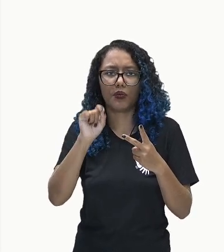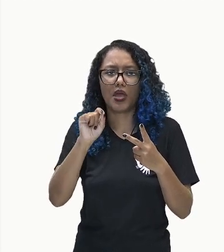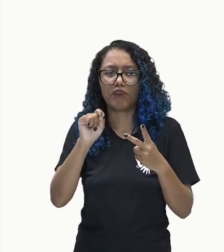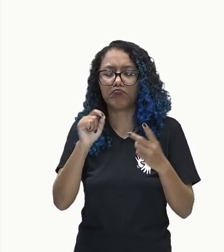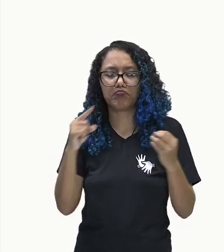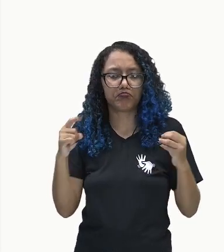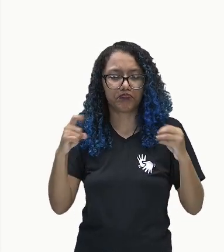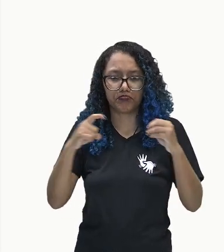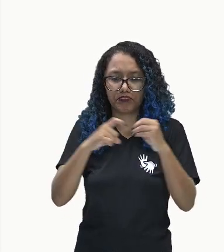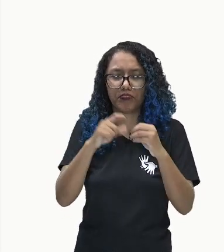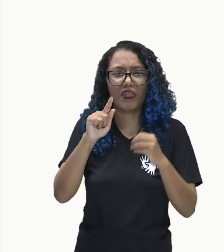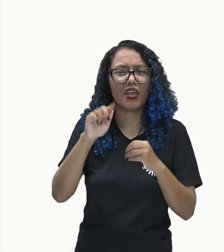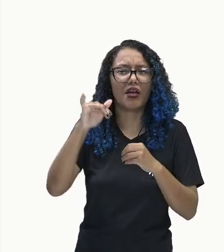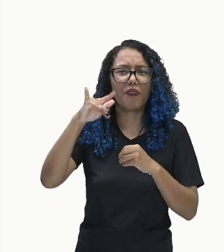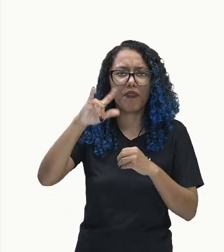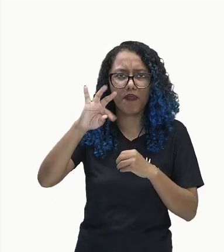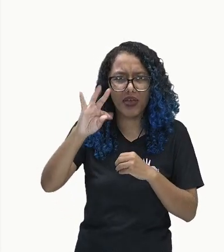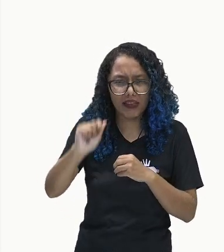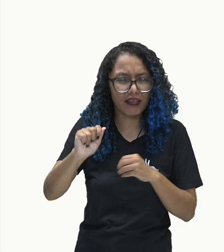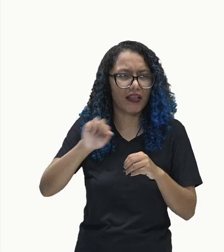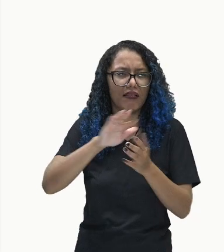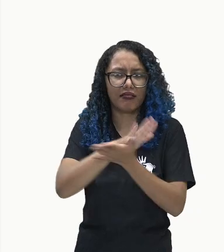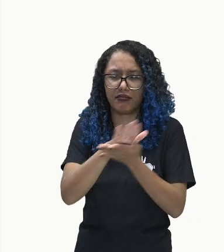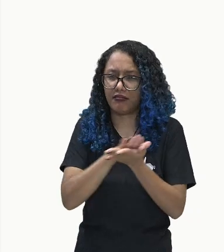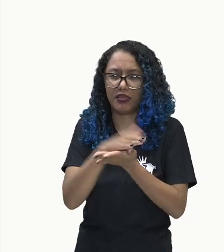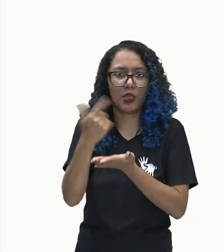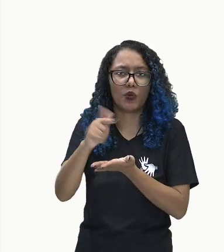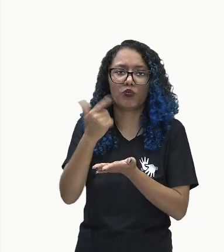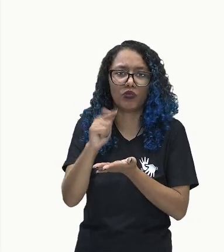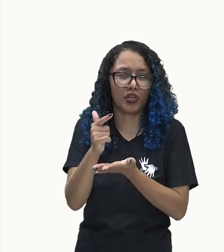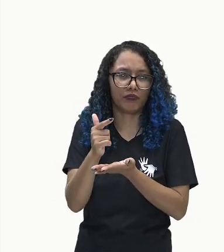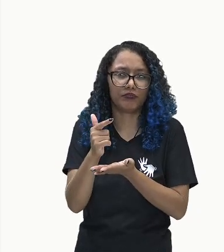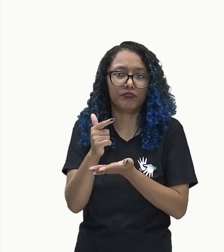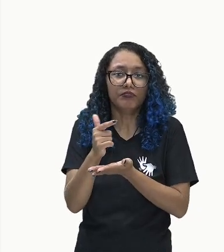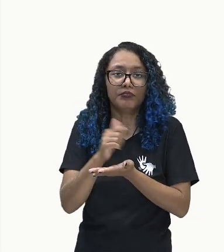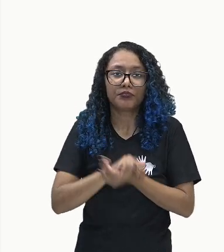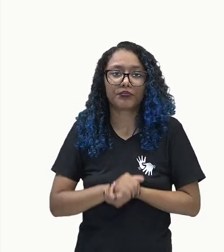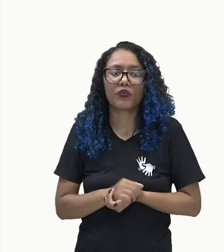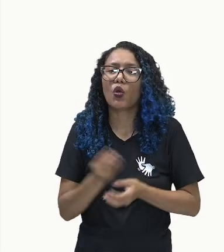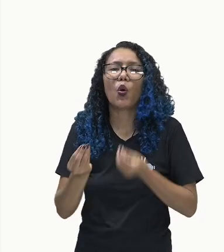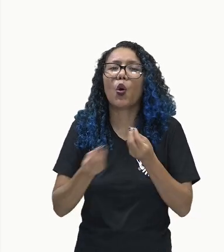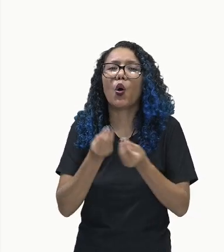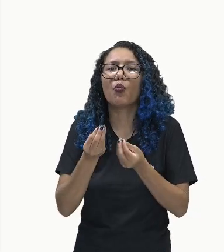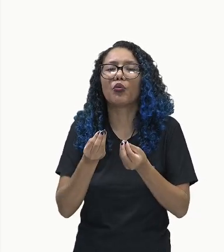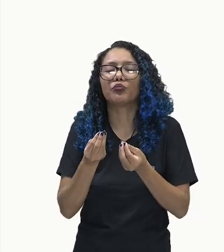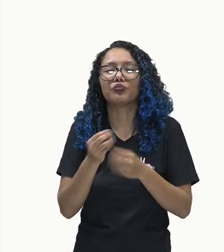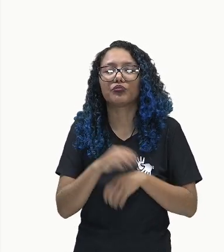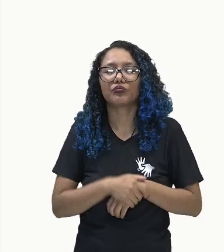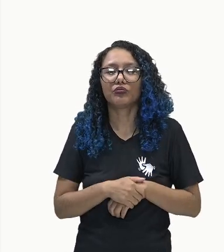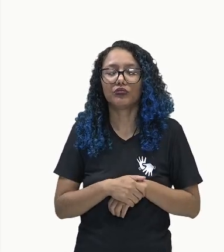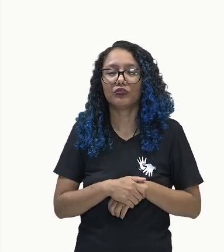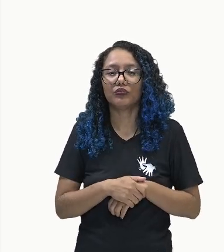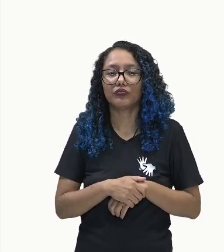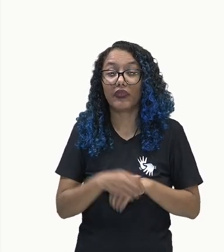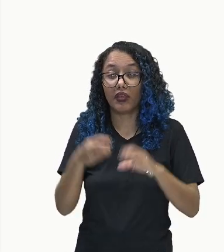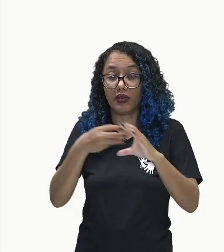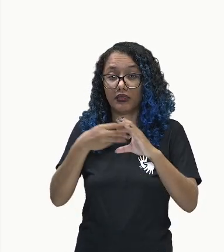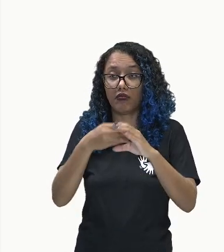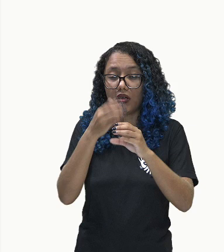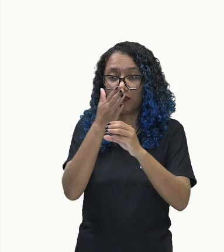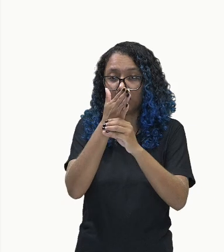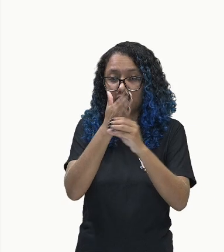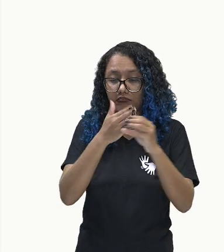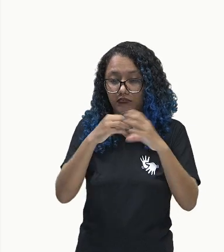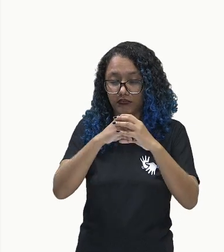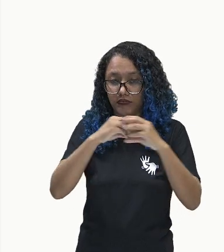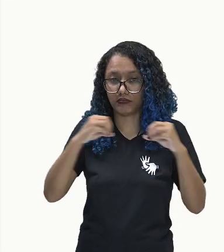gametas. Eles se reproduzem por meio de divisão, né, assexuada desse corpo